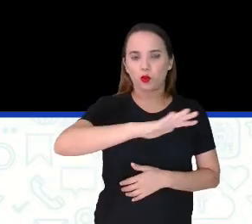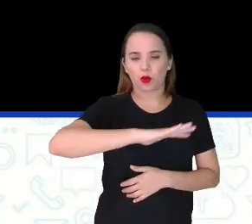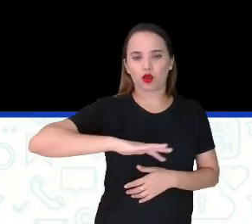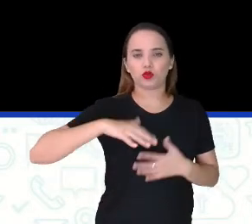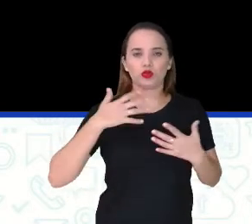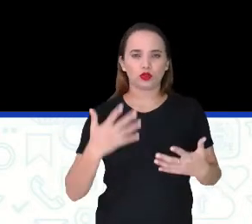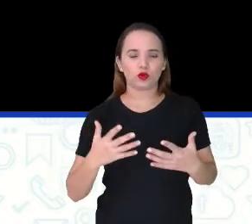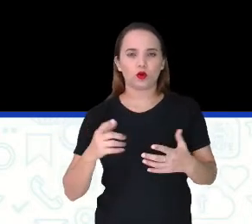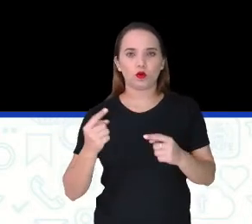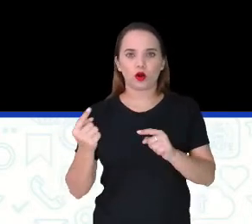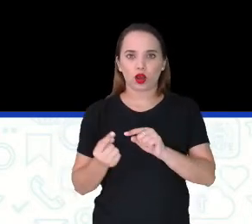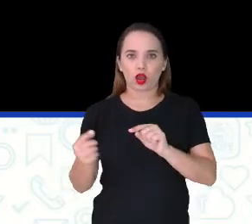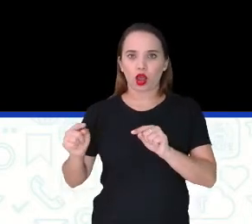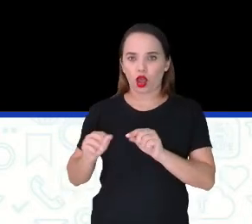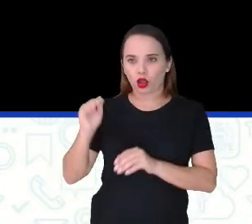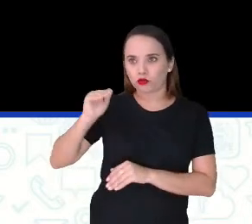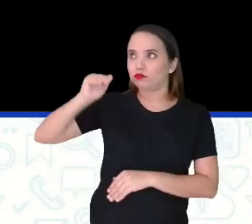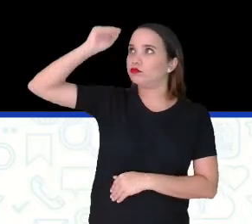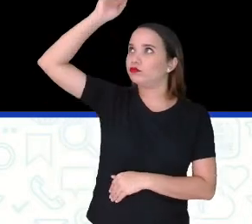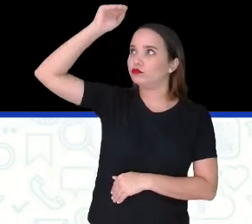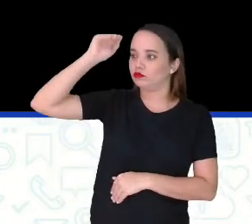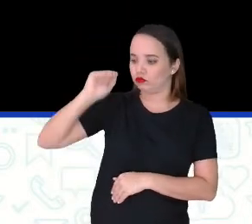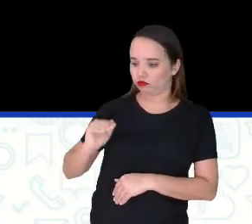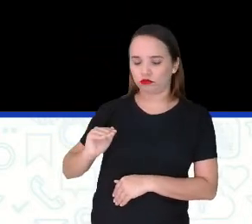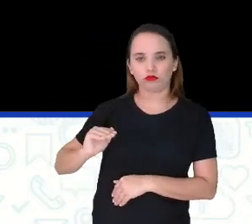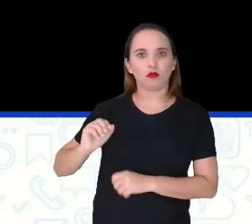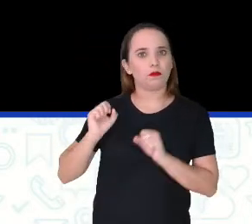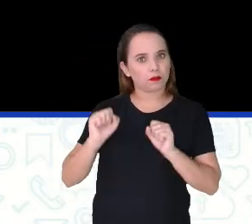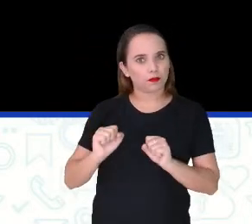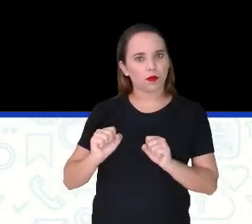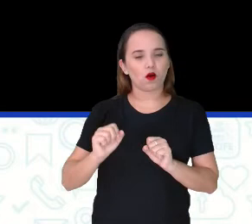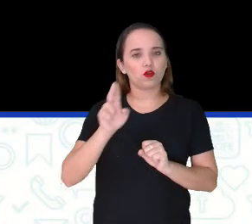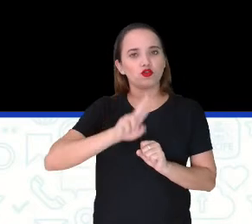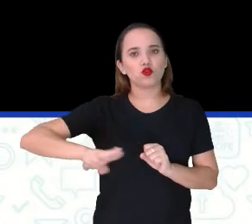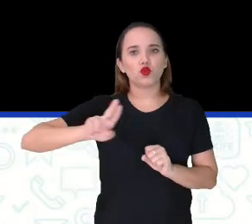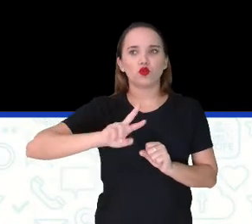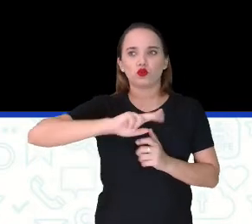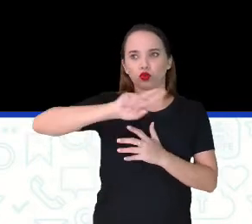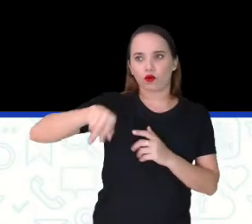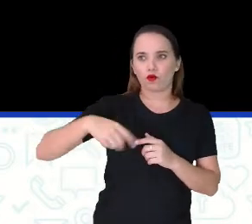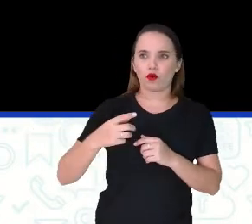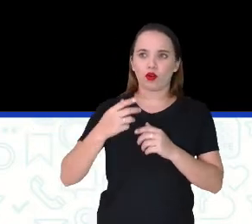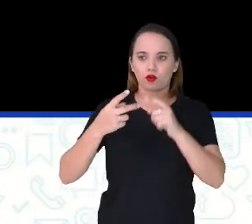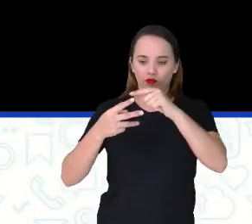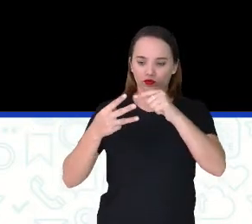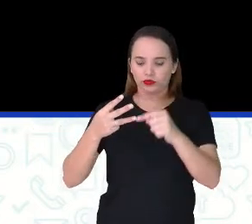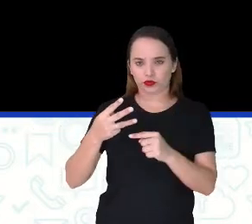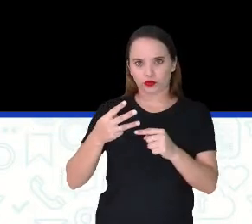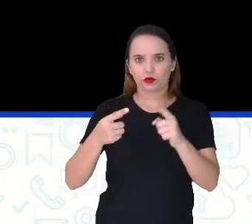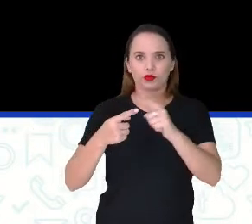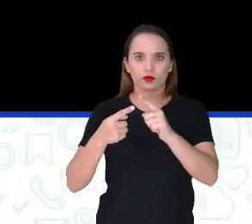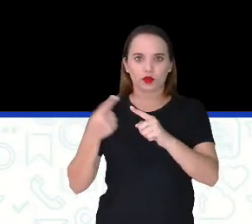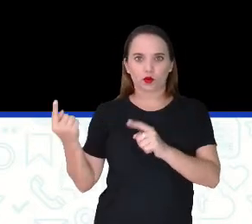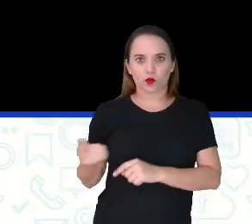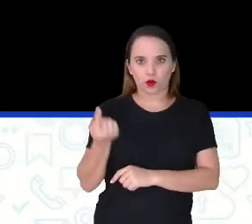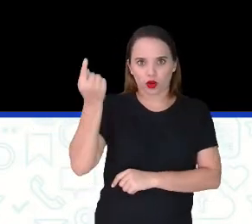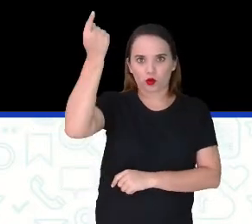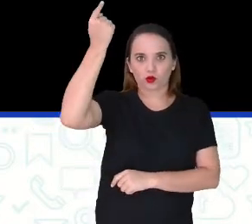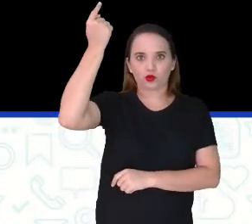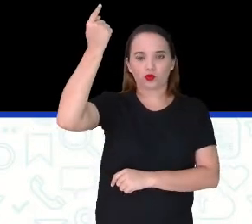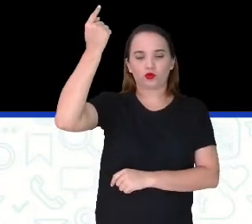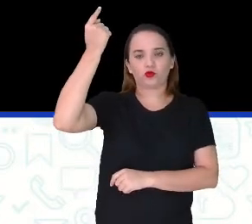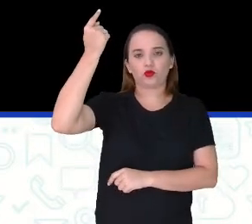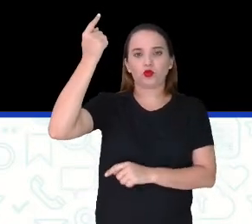relação à altura, você pode aí fazer movimentos em 3 níveis, né? Tem aí o nível